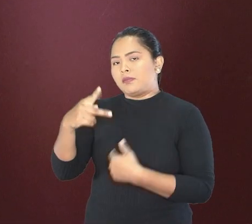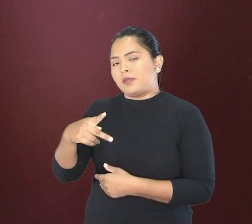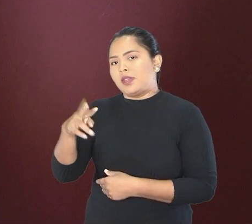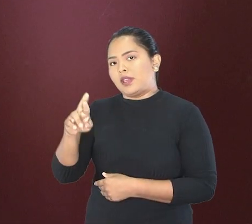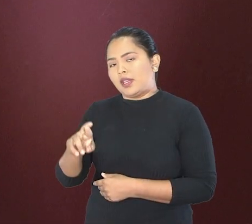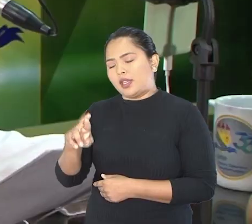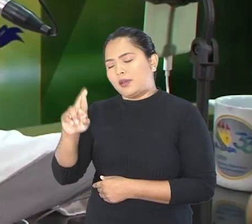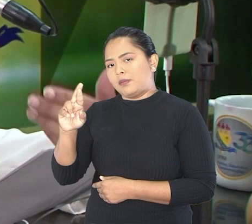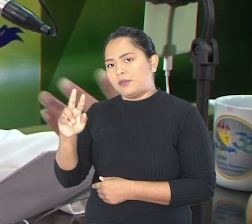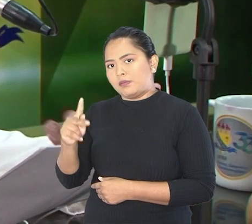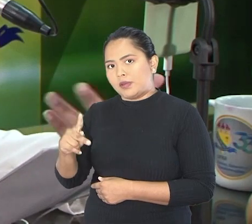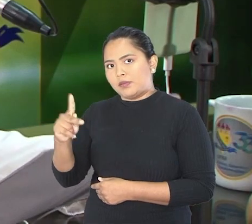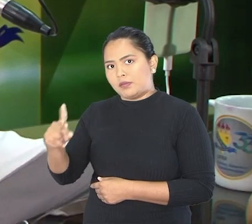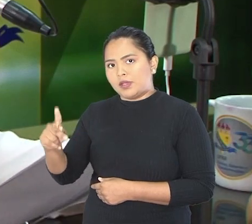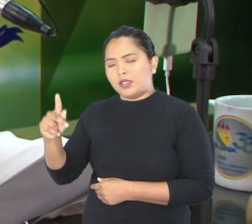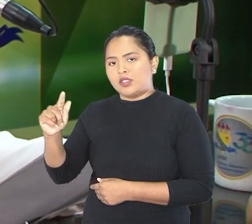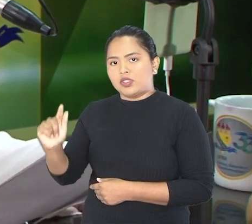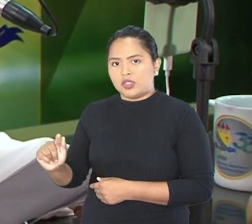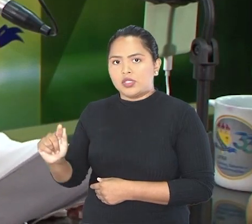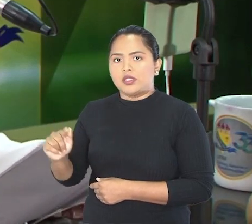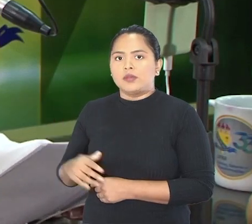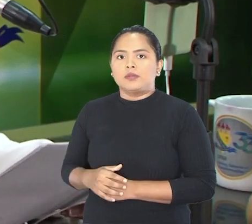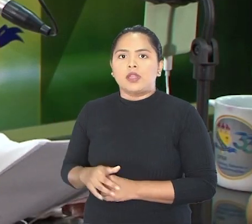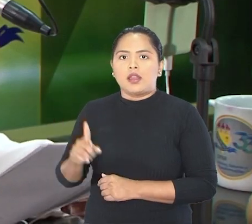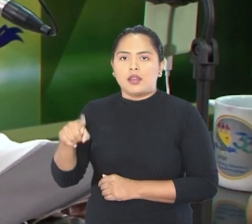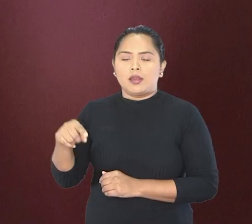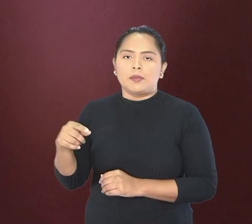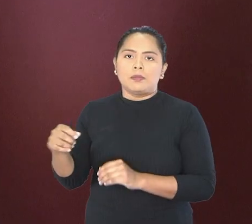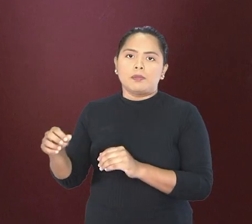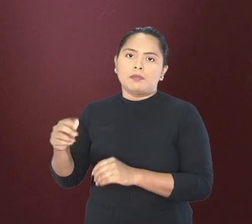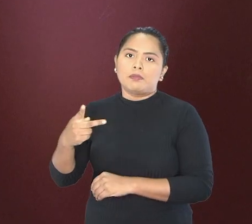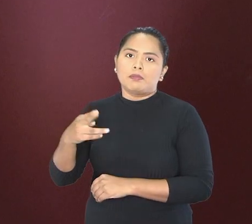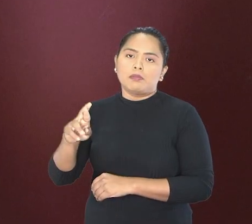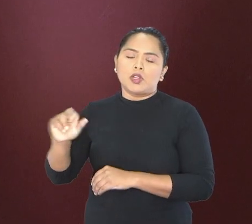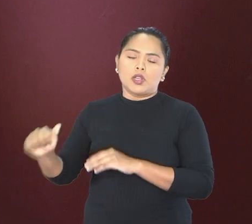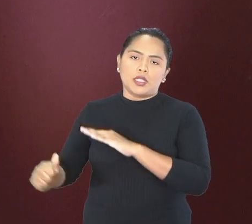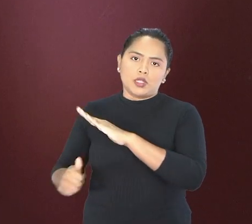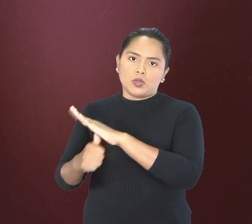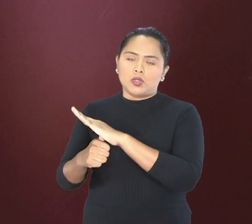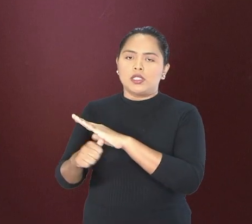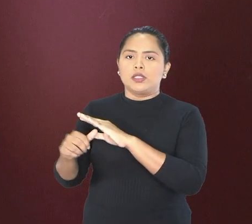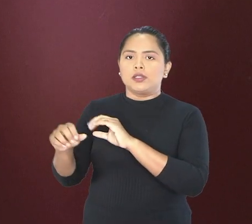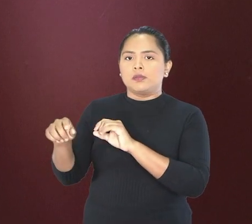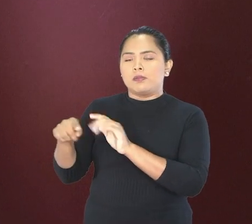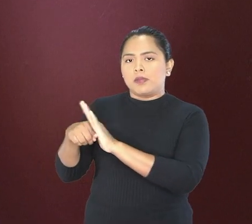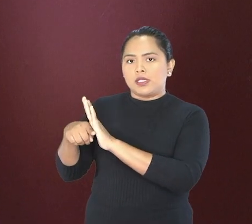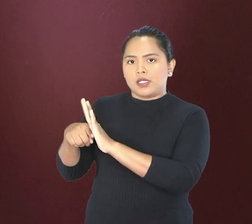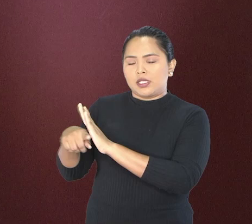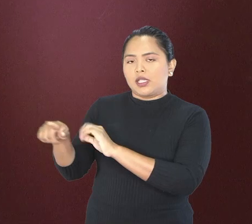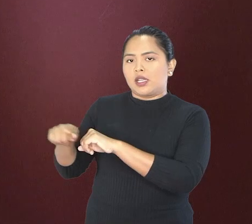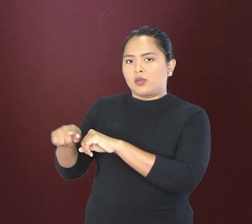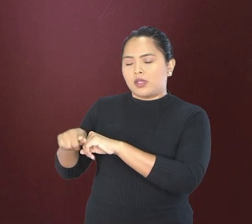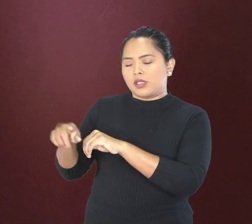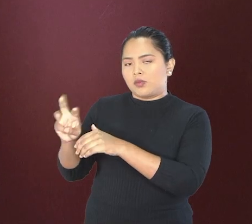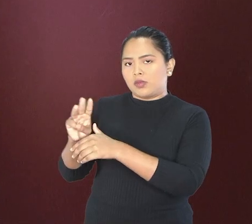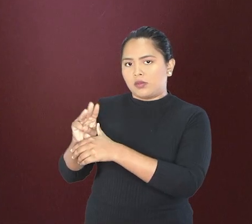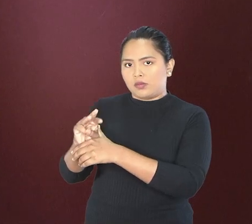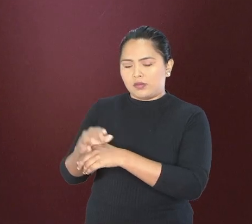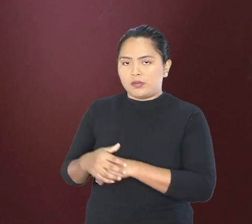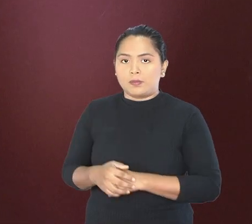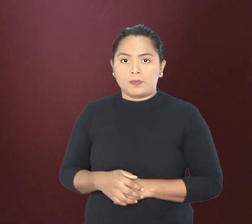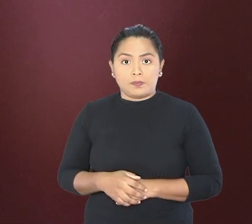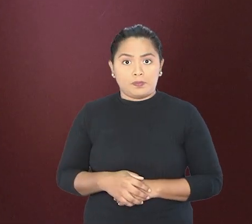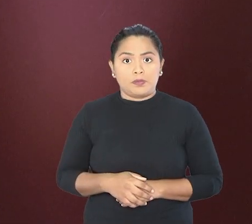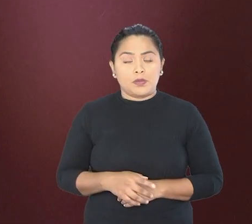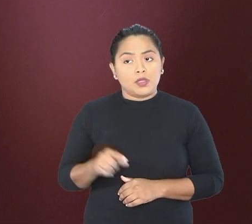Que é a Reitoria de Pesquisa e Pós-Graduação da Universidade. Exatamente. E aí o procedimento, nesse caso, é semelhante em qual sentido?